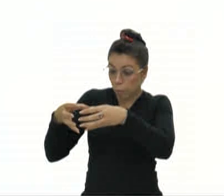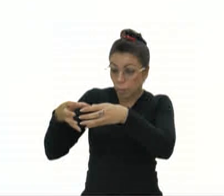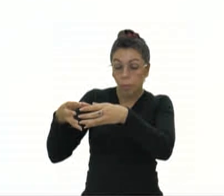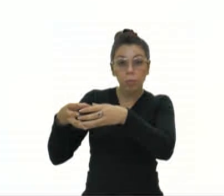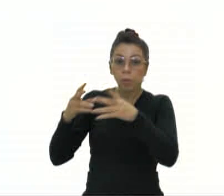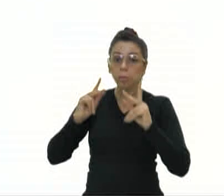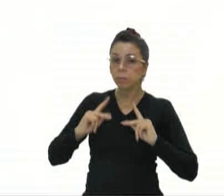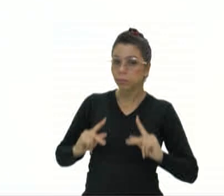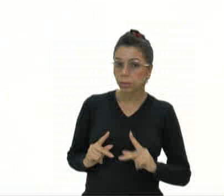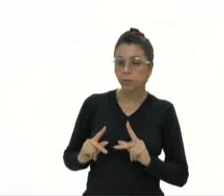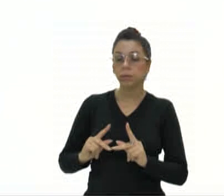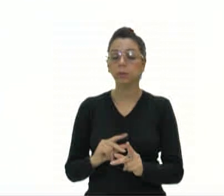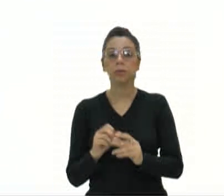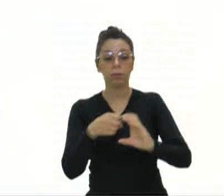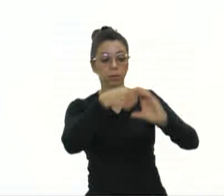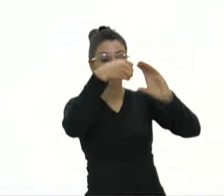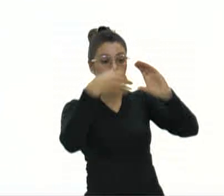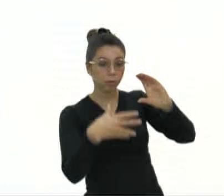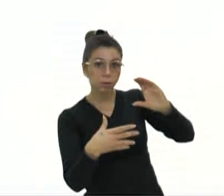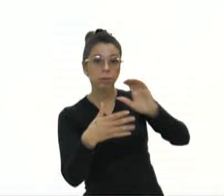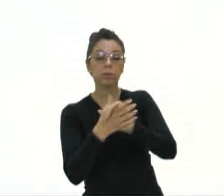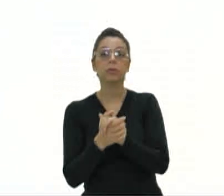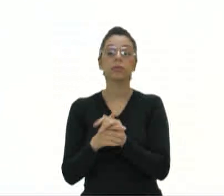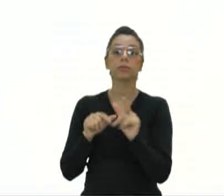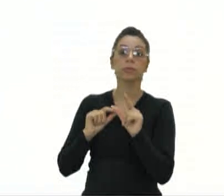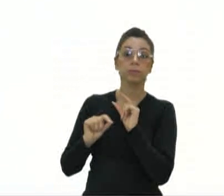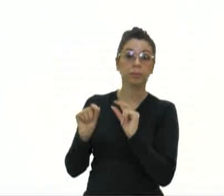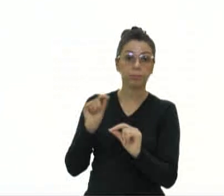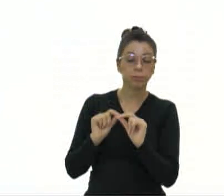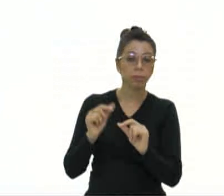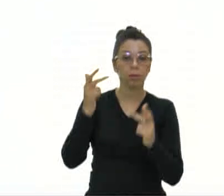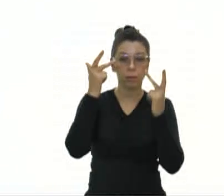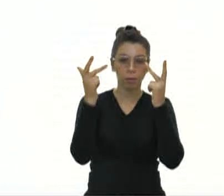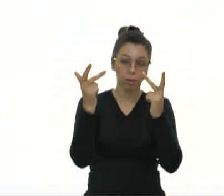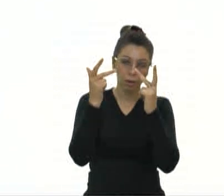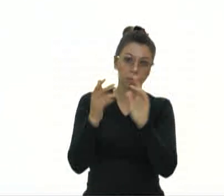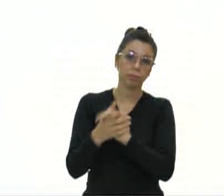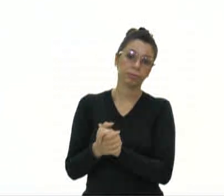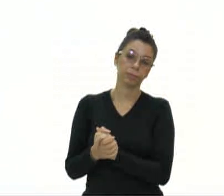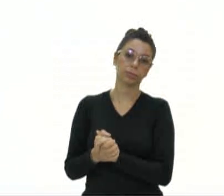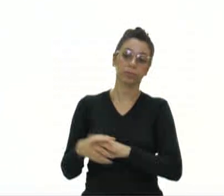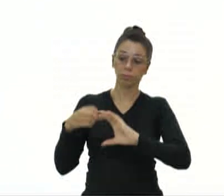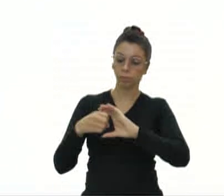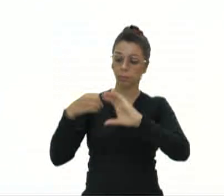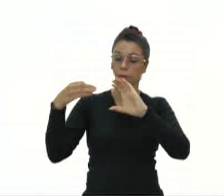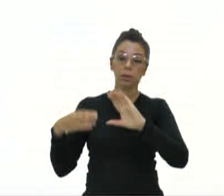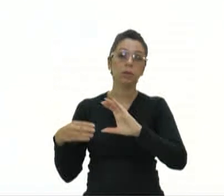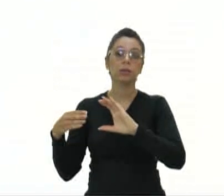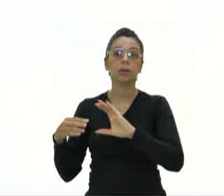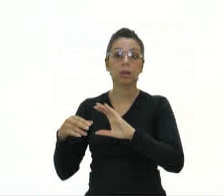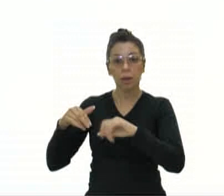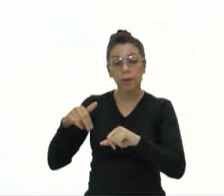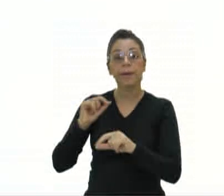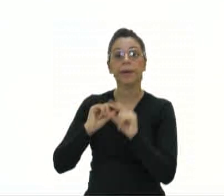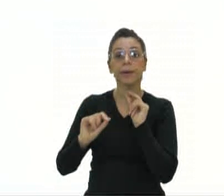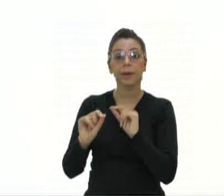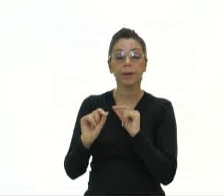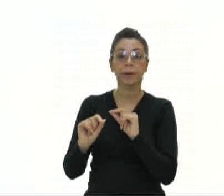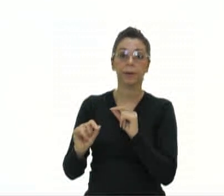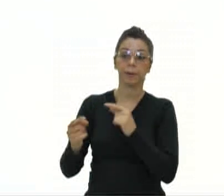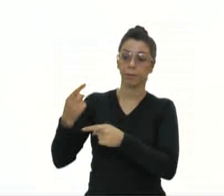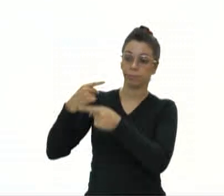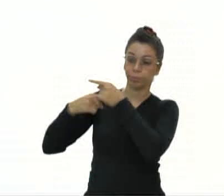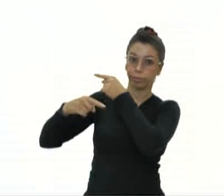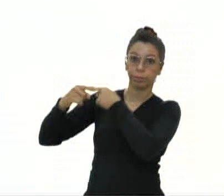coletivo humano com características, ressaltamos que naturalmente um aspecto muito importante de nação é o passado